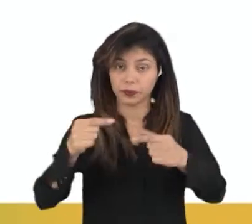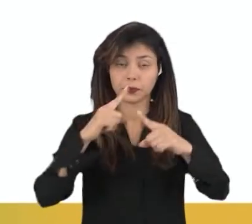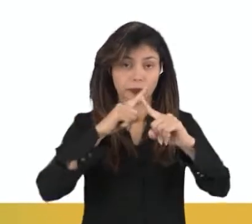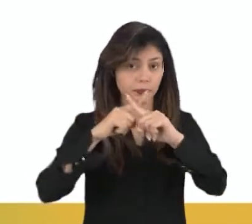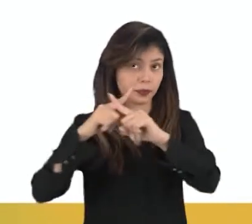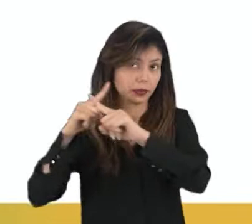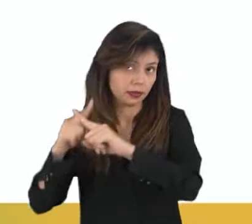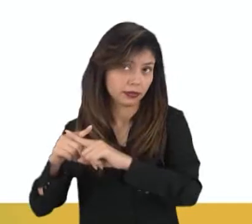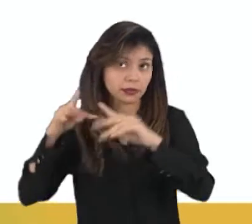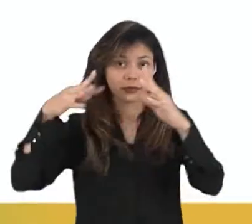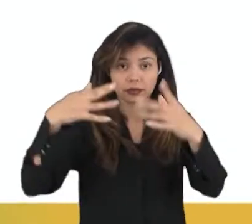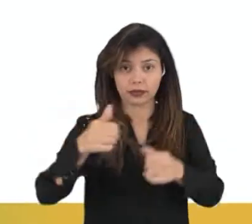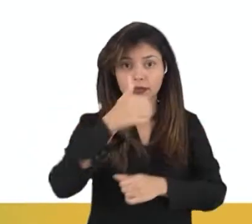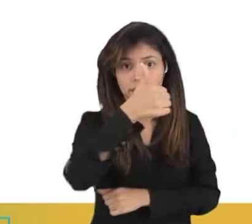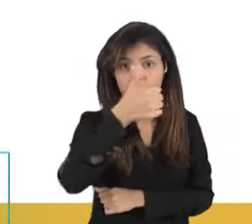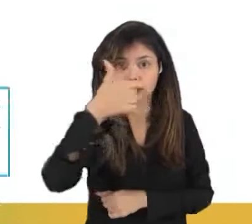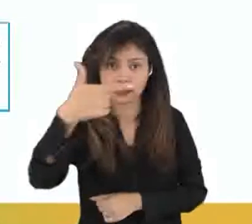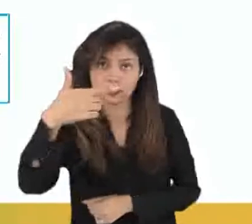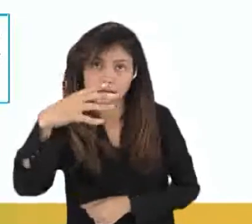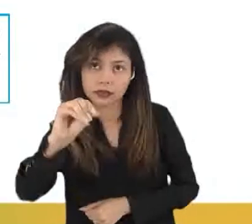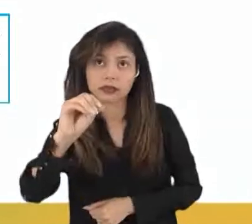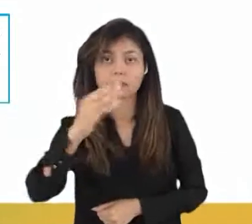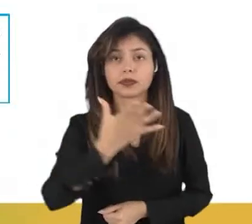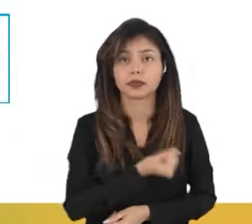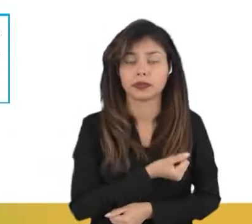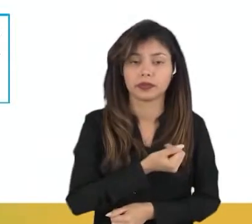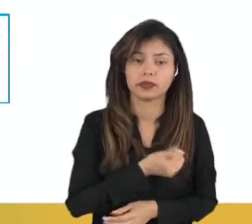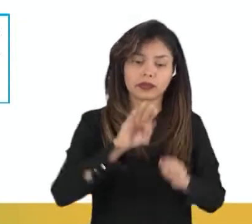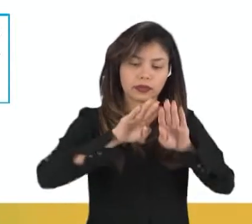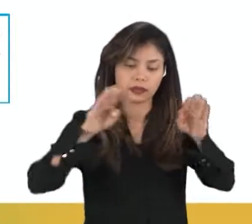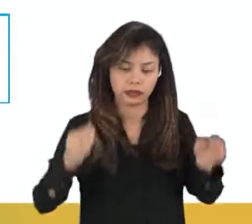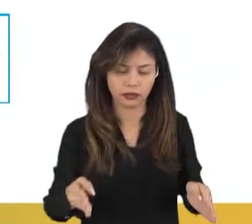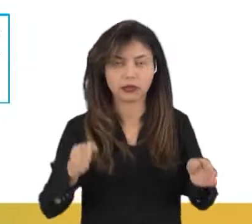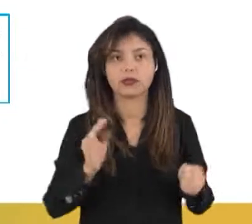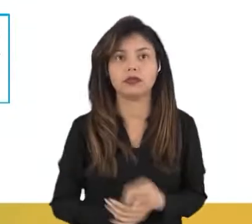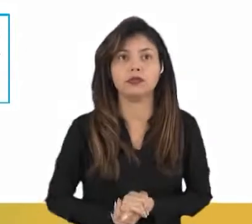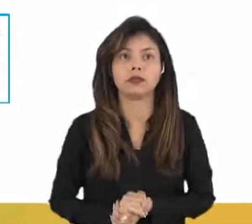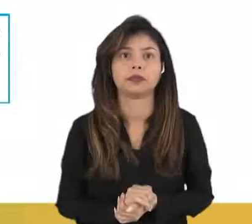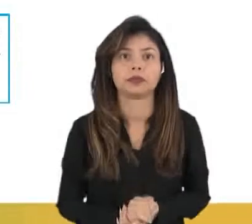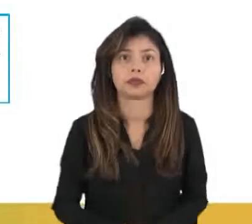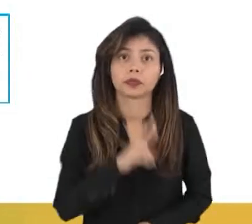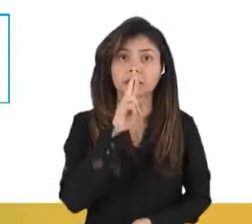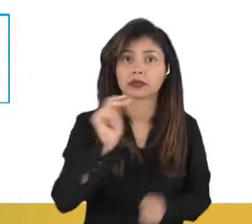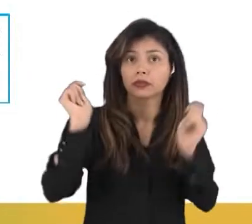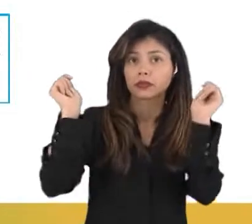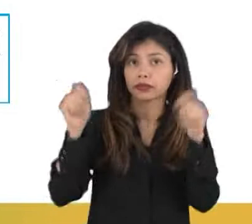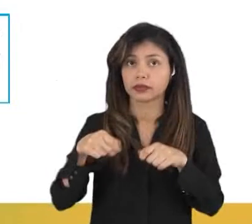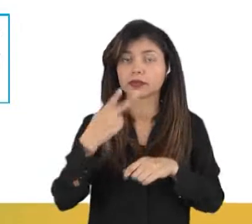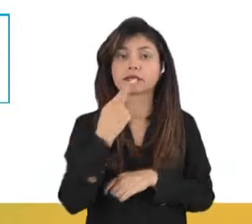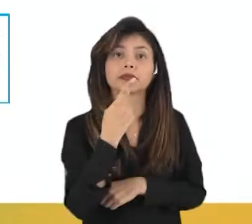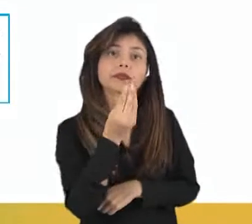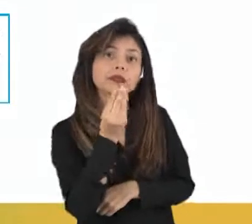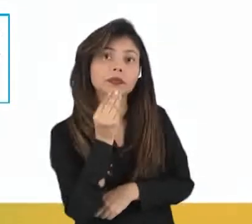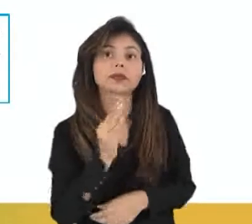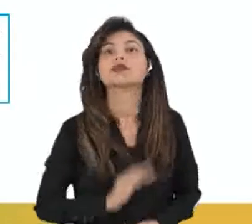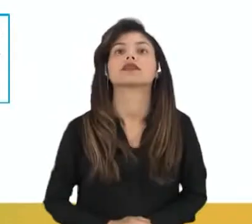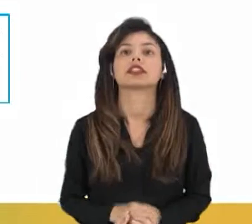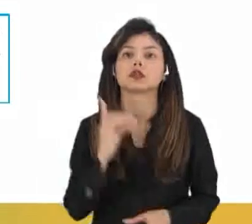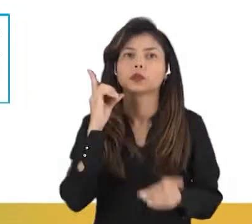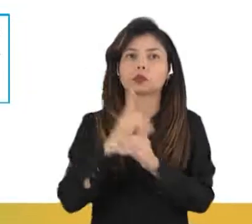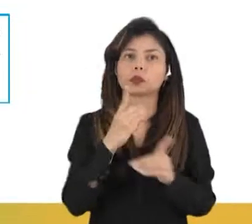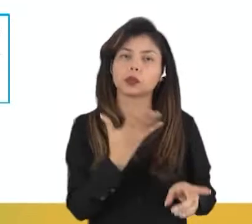temos um total de 120 números na urna. Então, para calcular a probabilidade, temos ainda que encontrar o número de